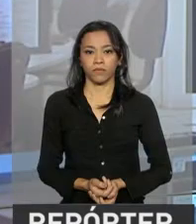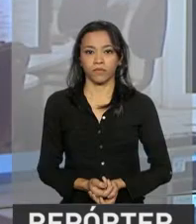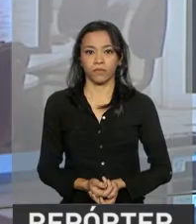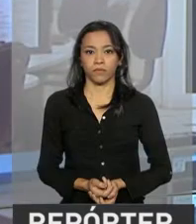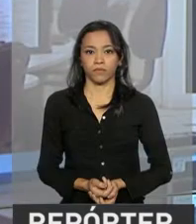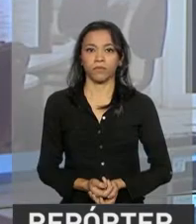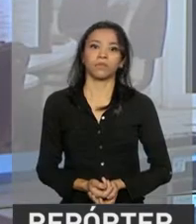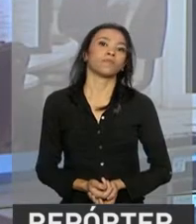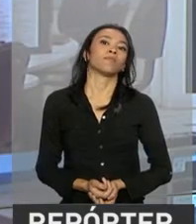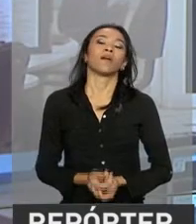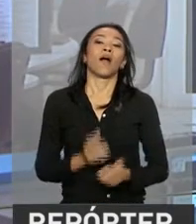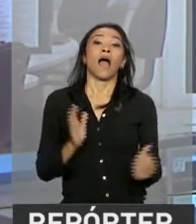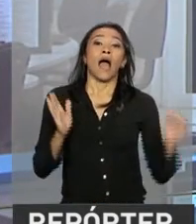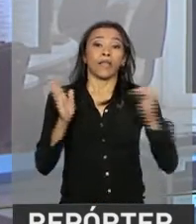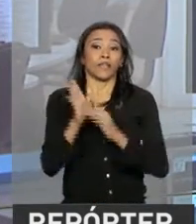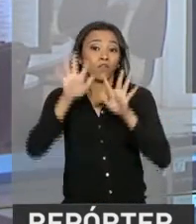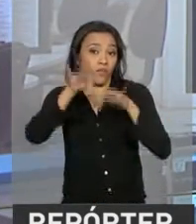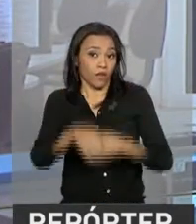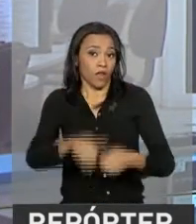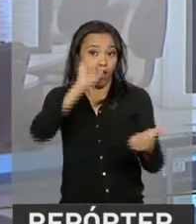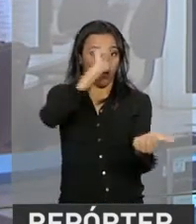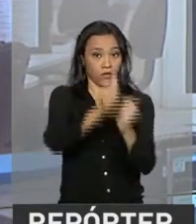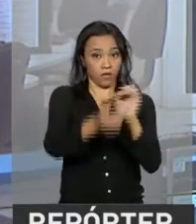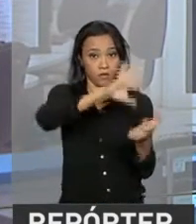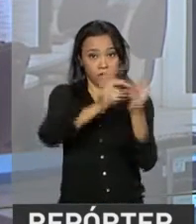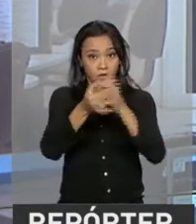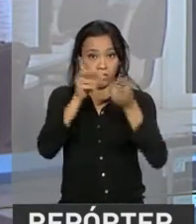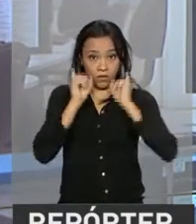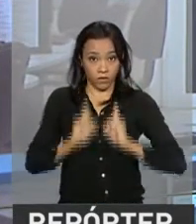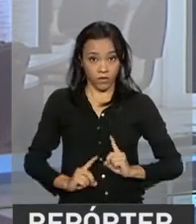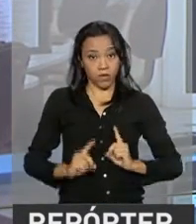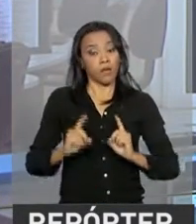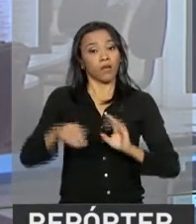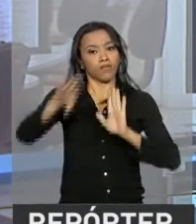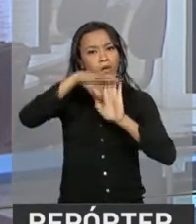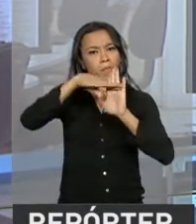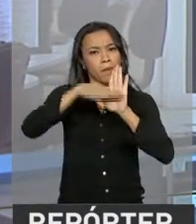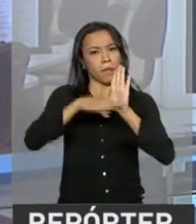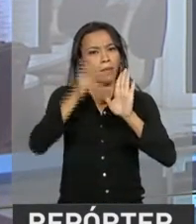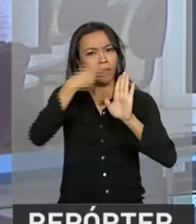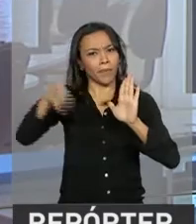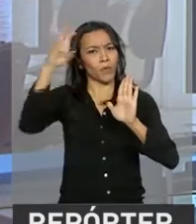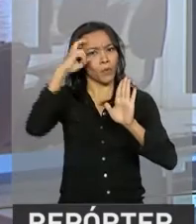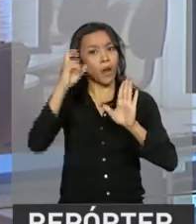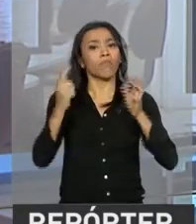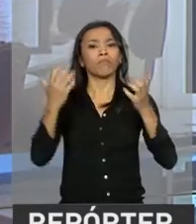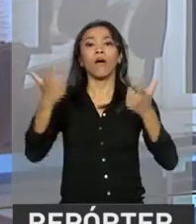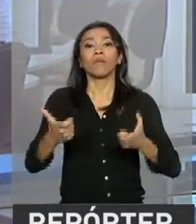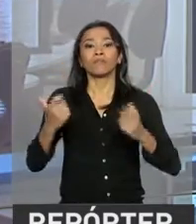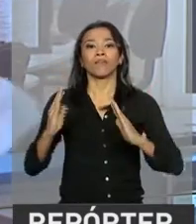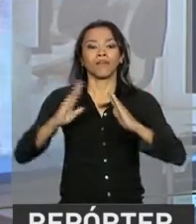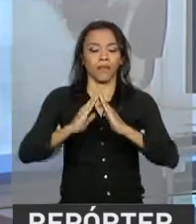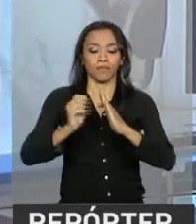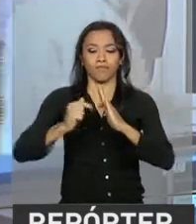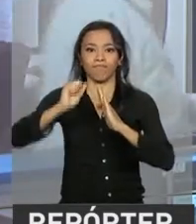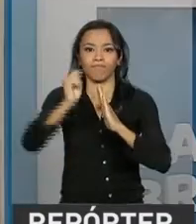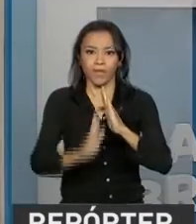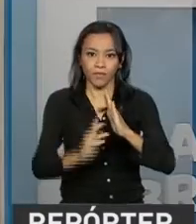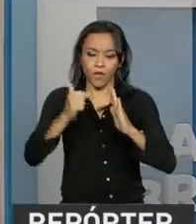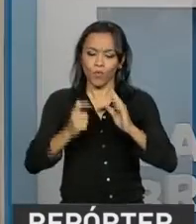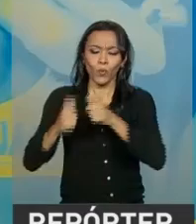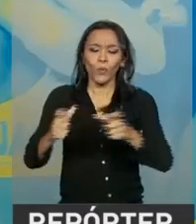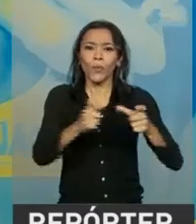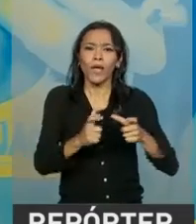e até o final dos jogos paralímpicos segue a programação cultural na casa brasil no rio de janeiro o espaço